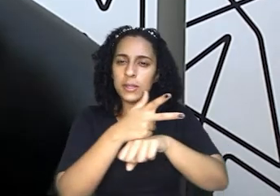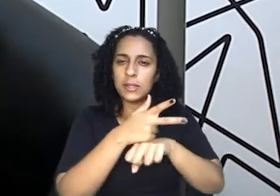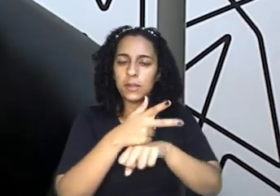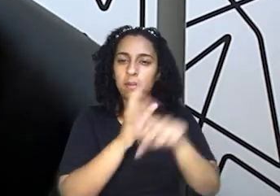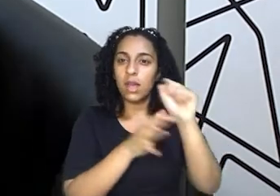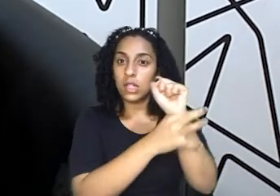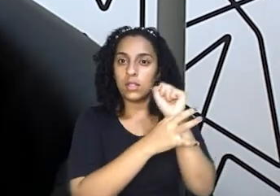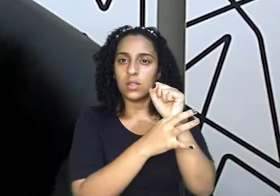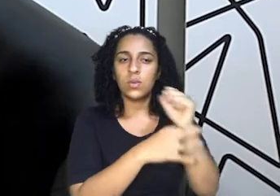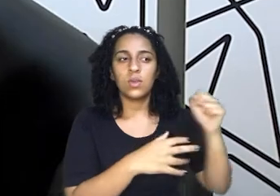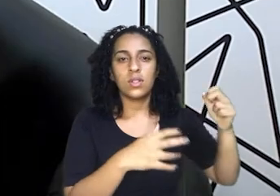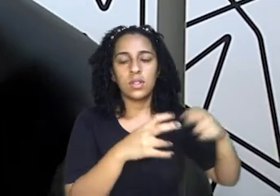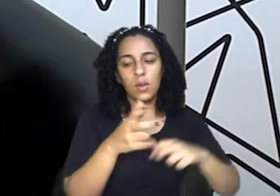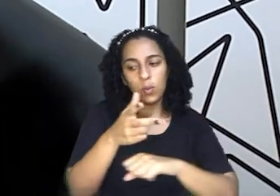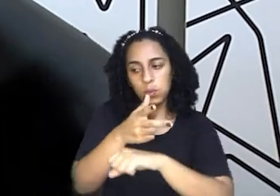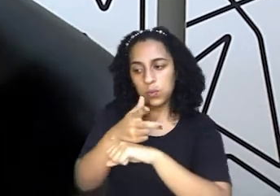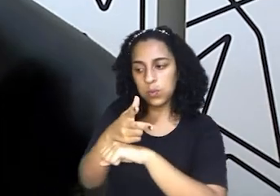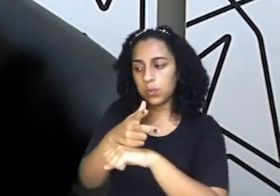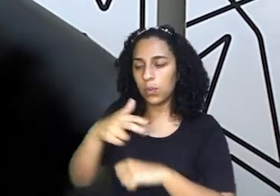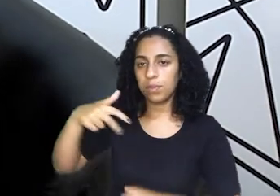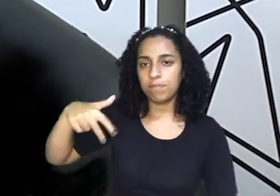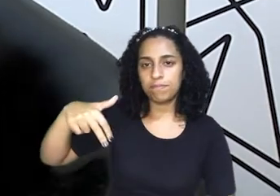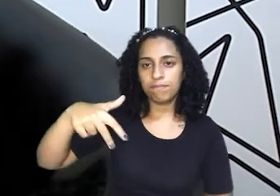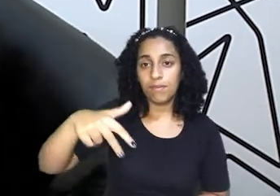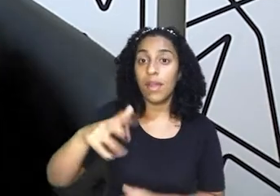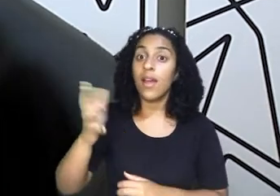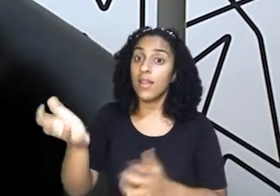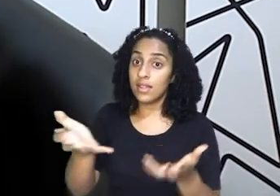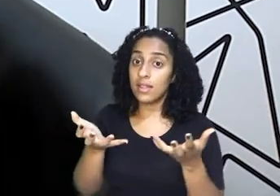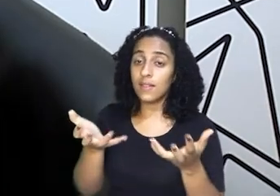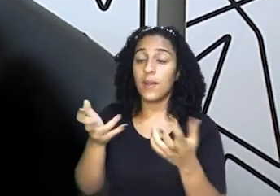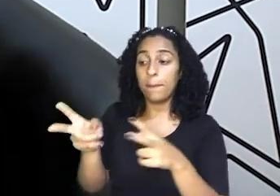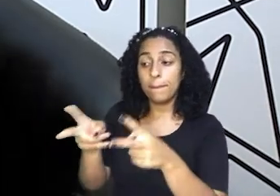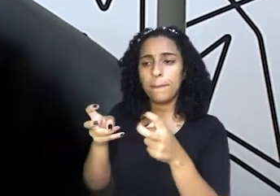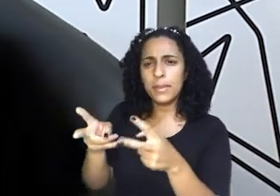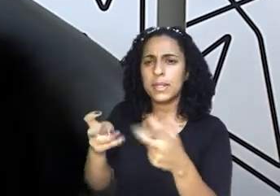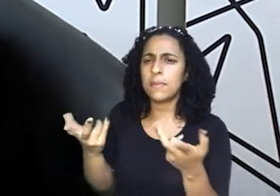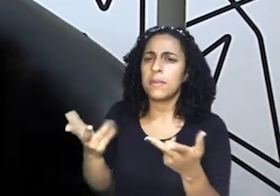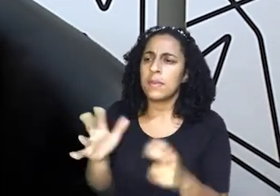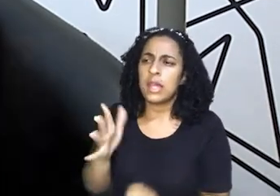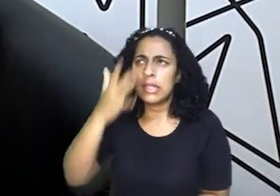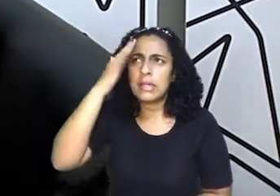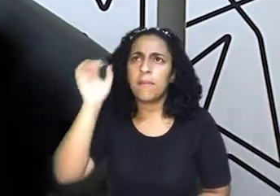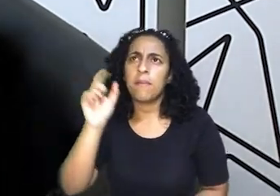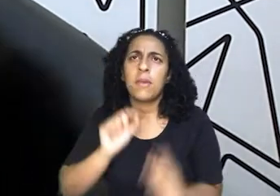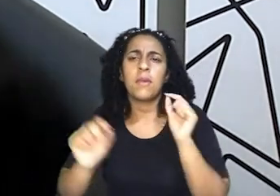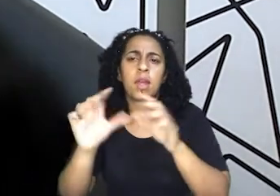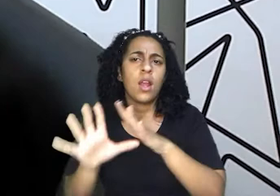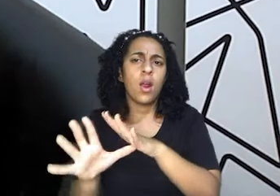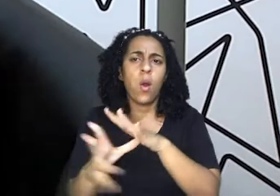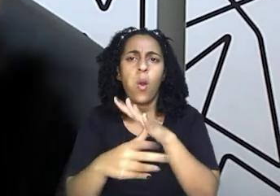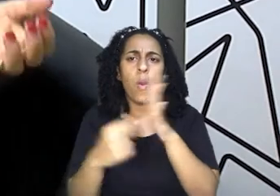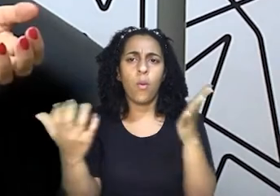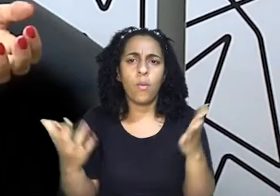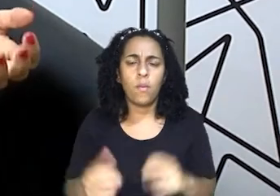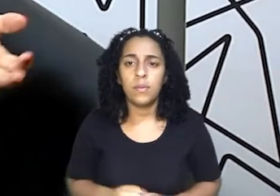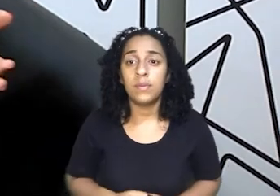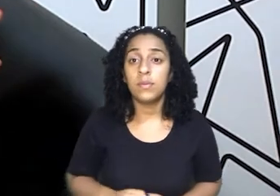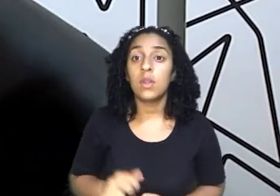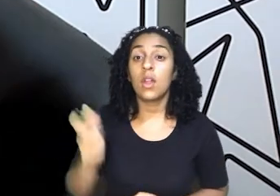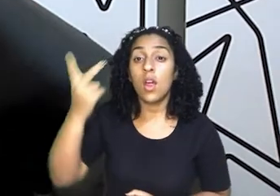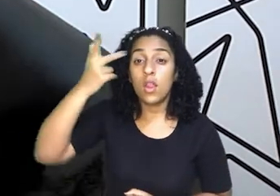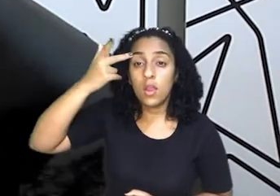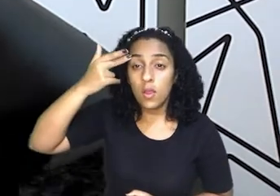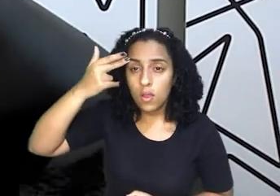né e depois você quer identificar as pessoas é por essa câmera né para ver quem foi o ladrão que te roubou que não